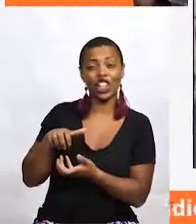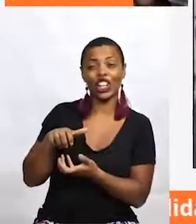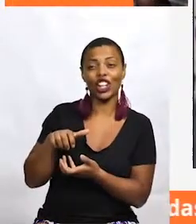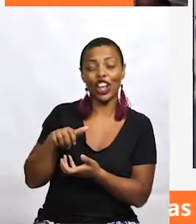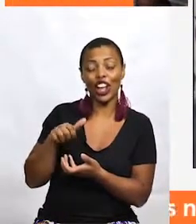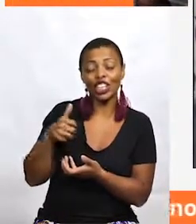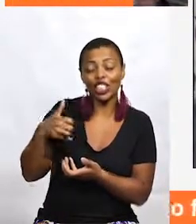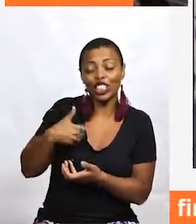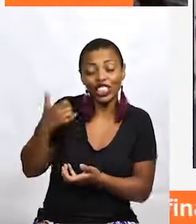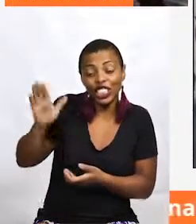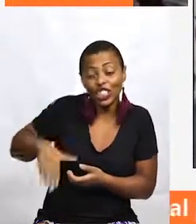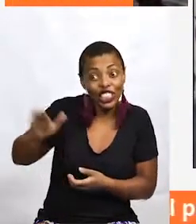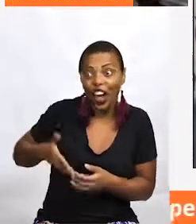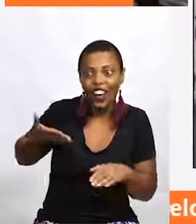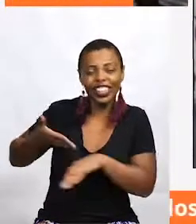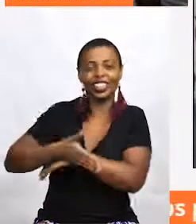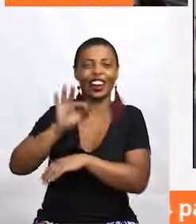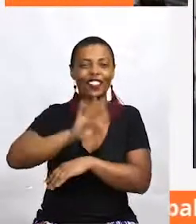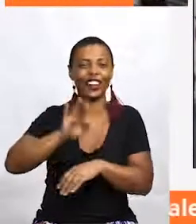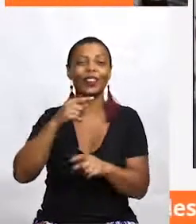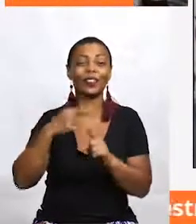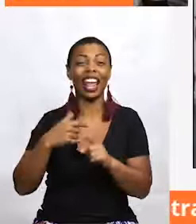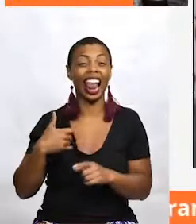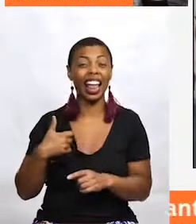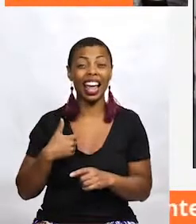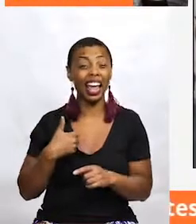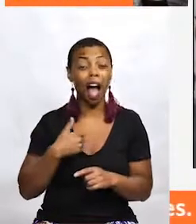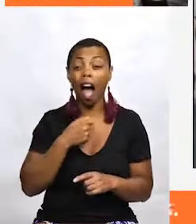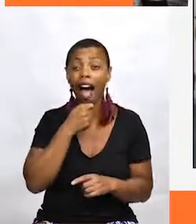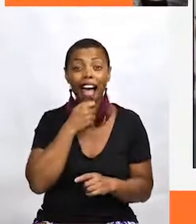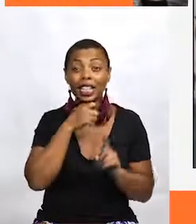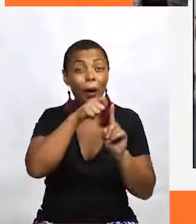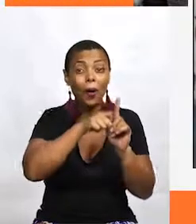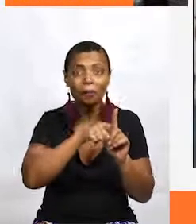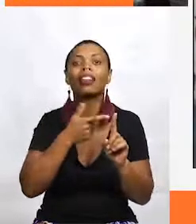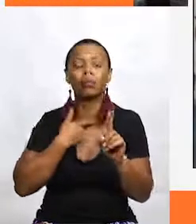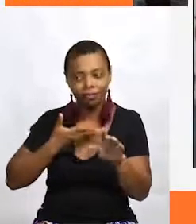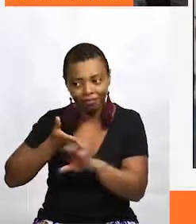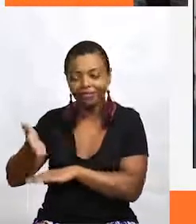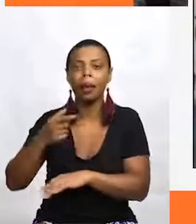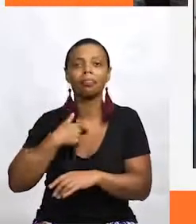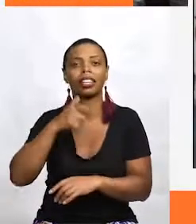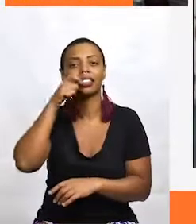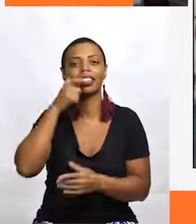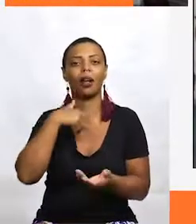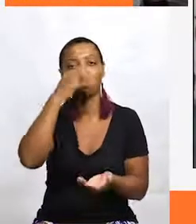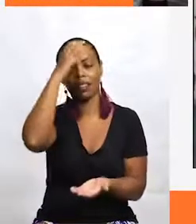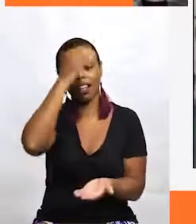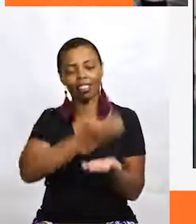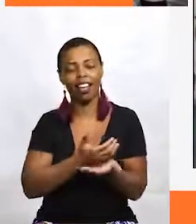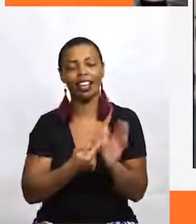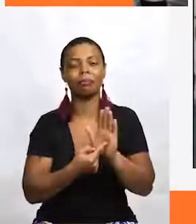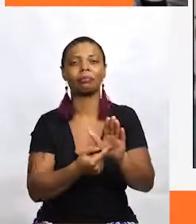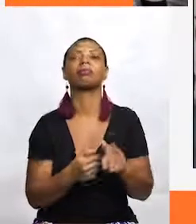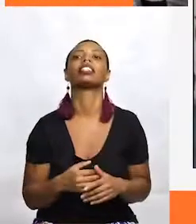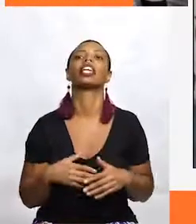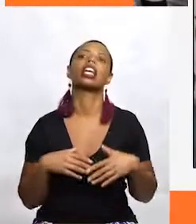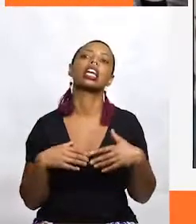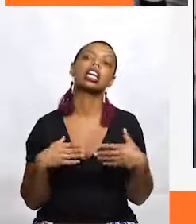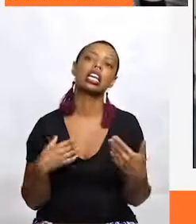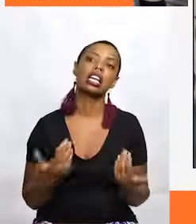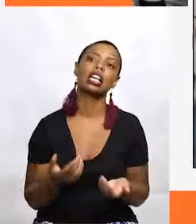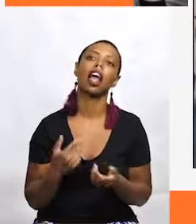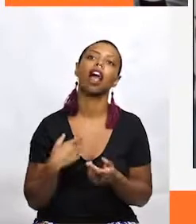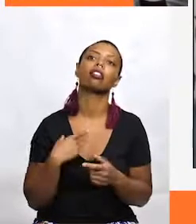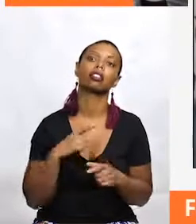ela tinha, não tinha um mês de vida. E depois, aqui ao lado, mostrando algumas conquistas, e